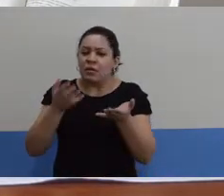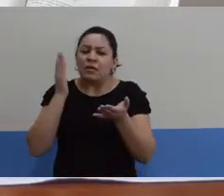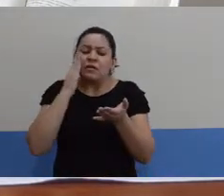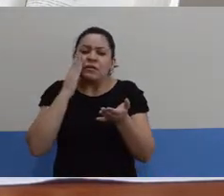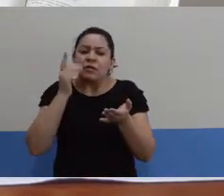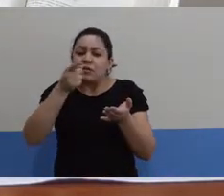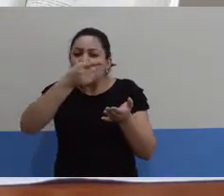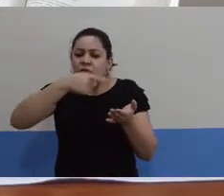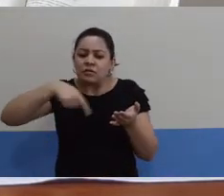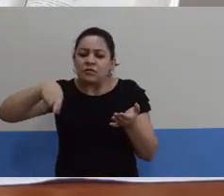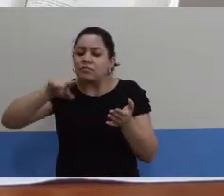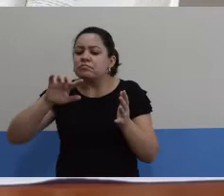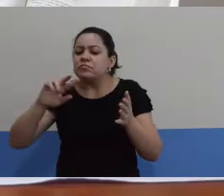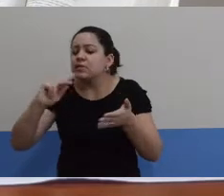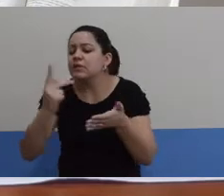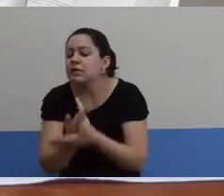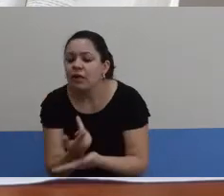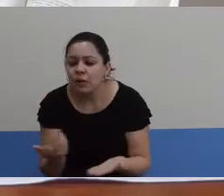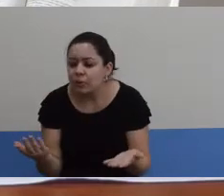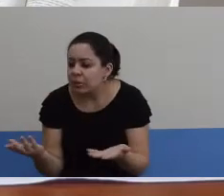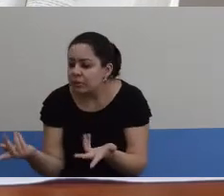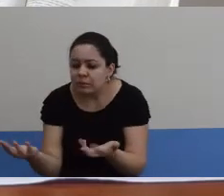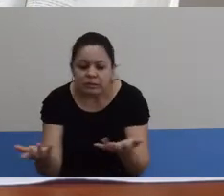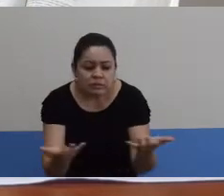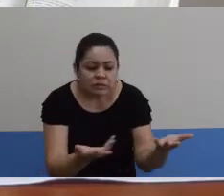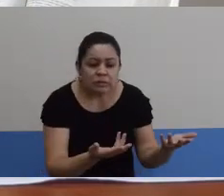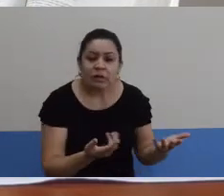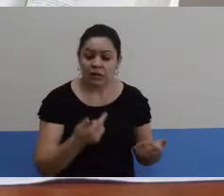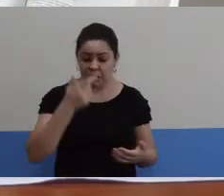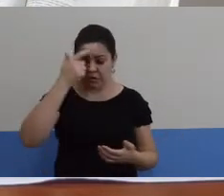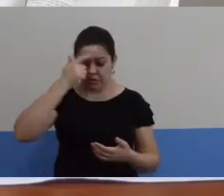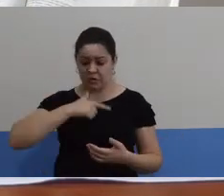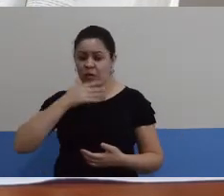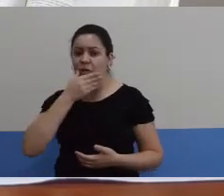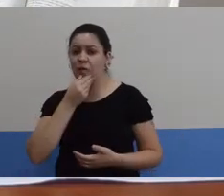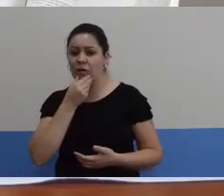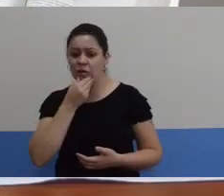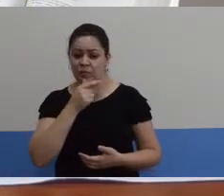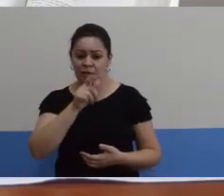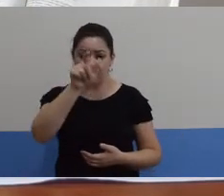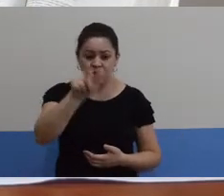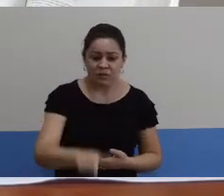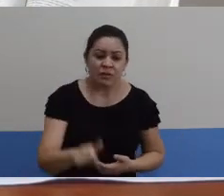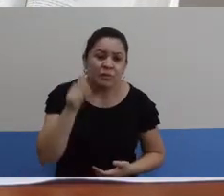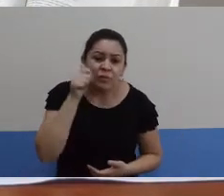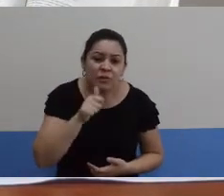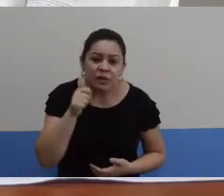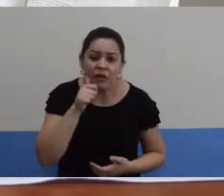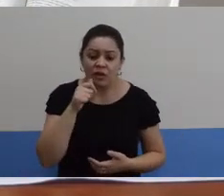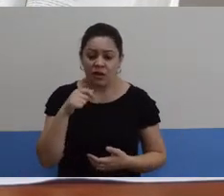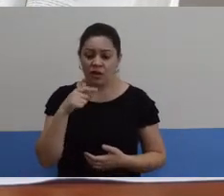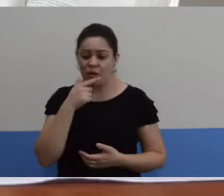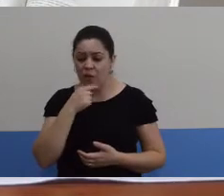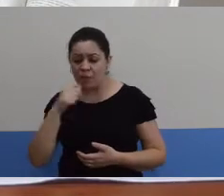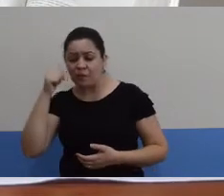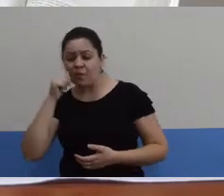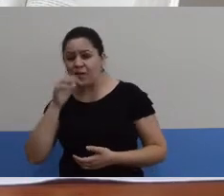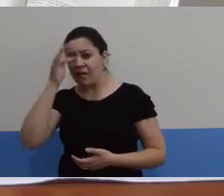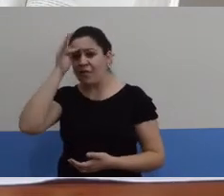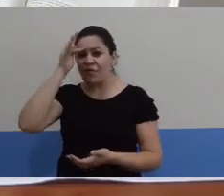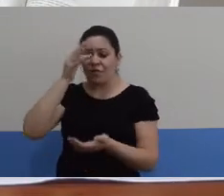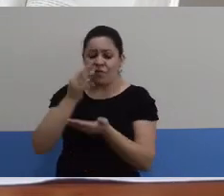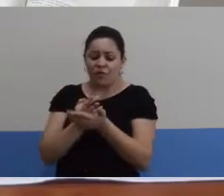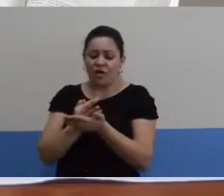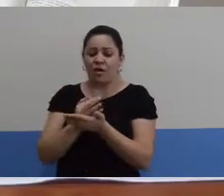acontecendo. Eu sou um homem, você é uma mulher, somos homens e mulheres de fé que busca ler a palavra de Deus